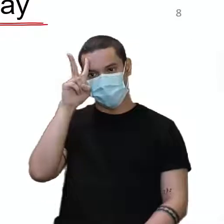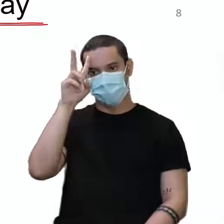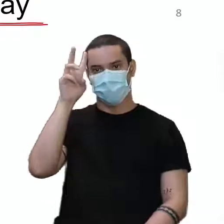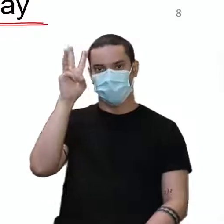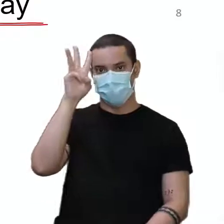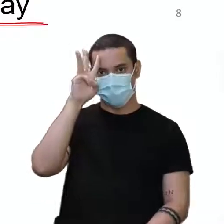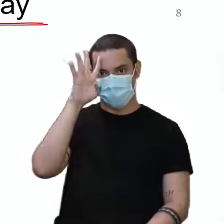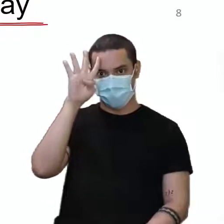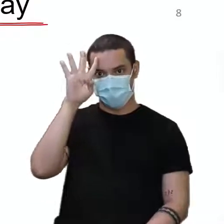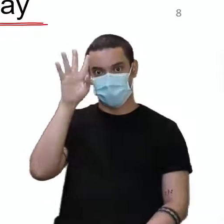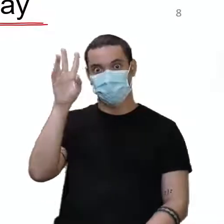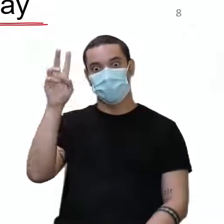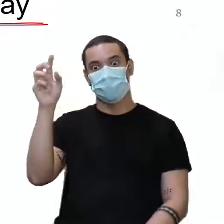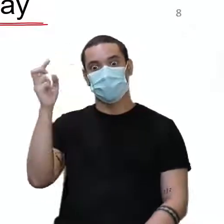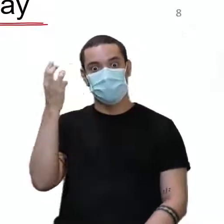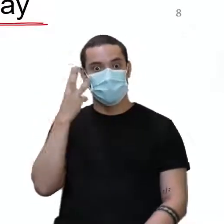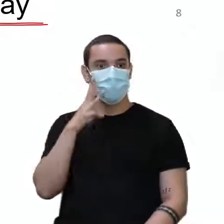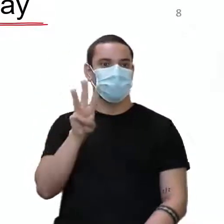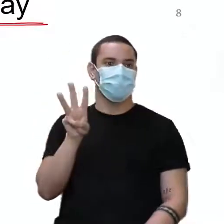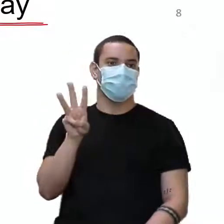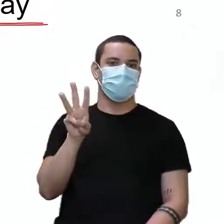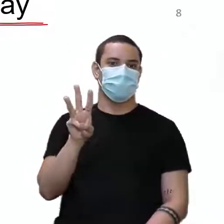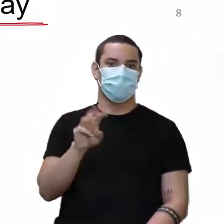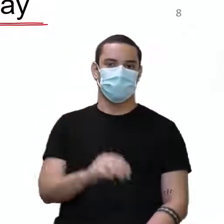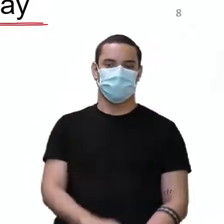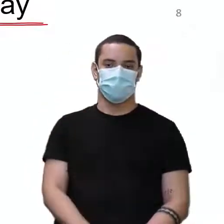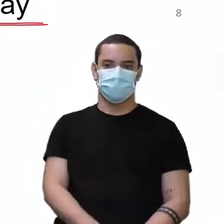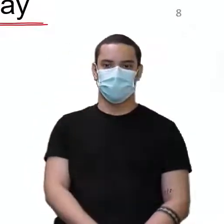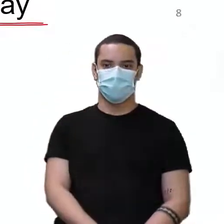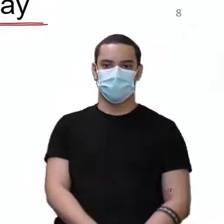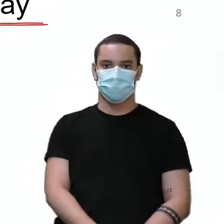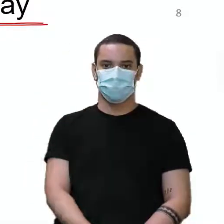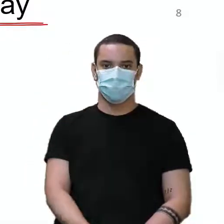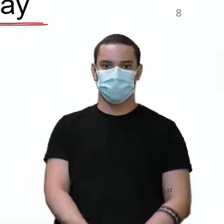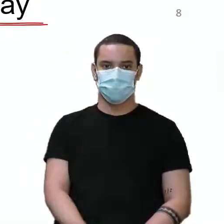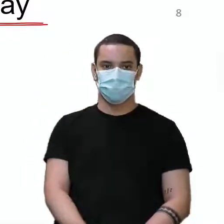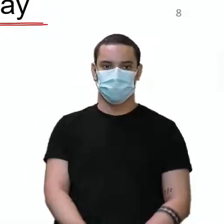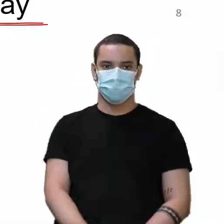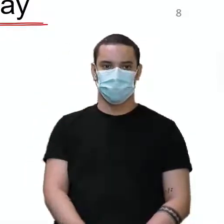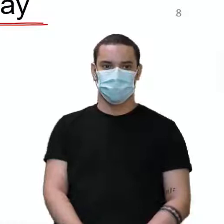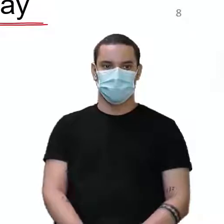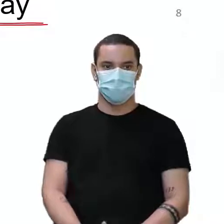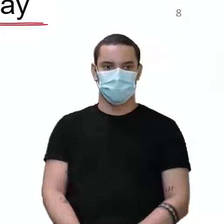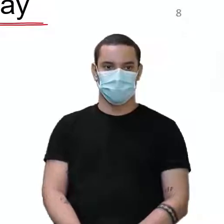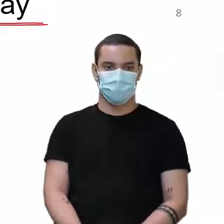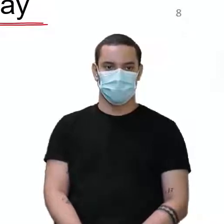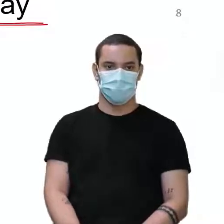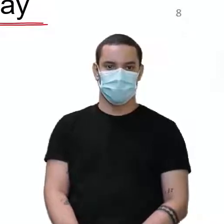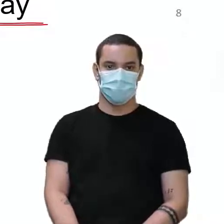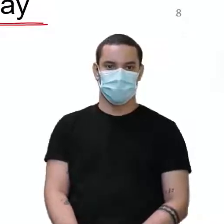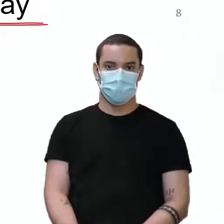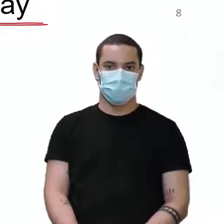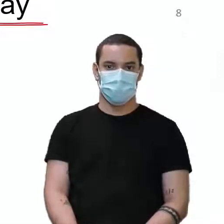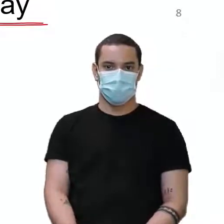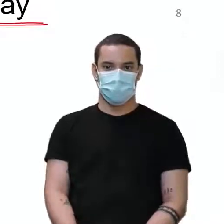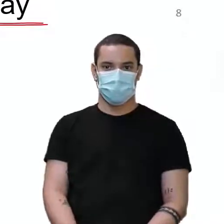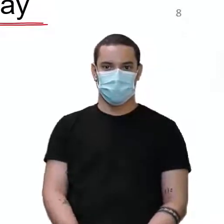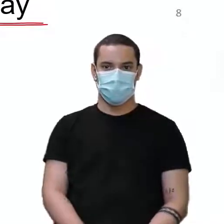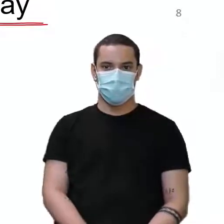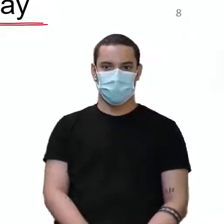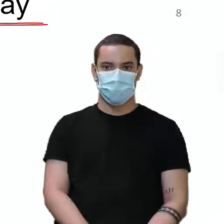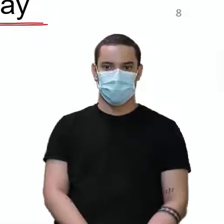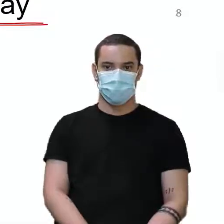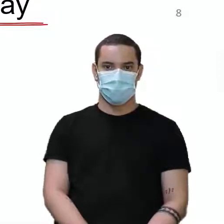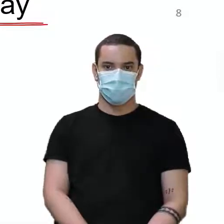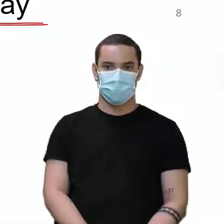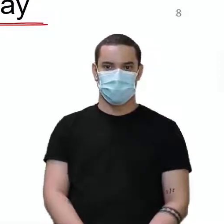são 3, teacher. E aí o que acontece? She's been in Ireland since Monday,